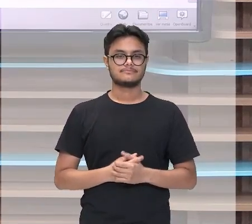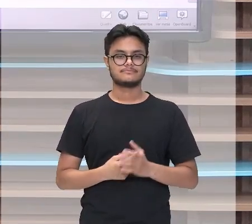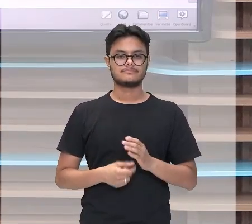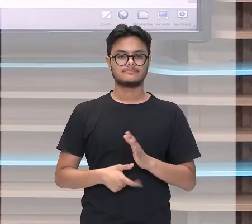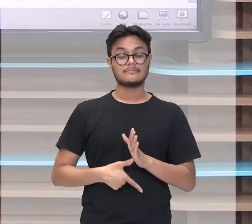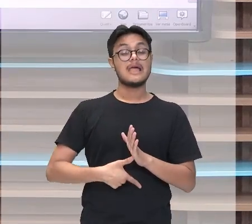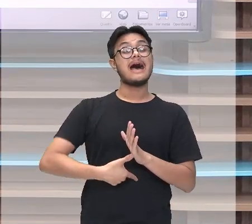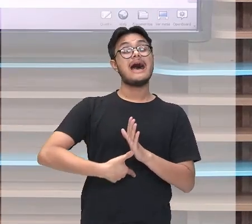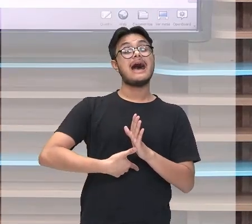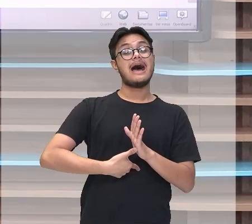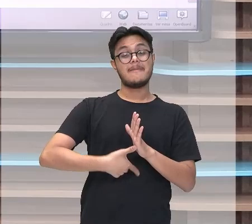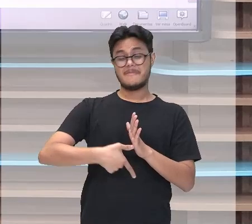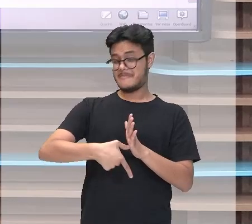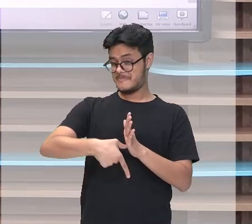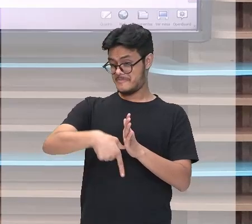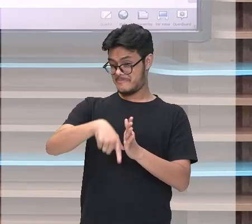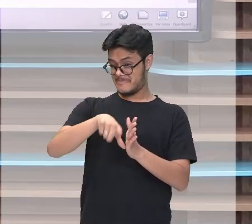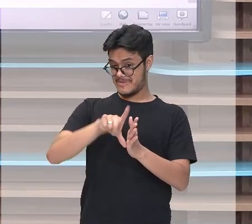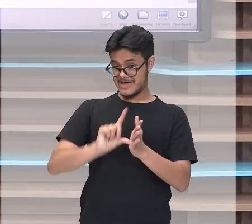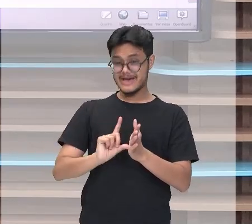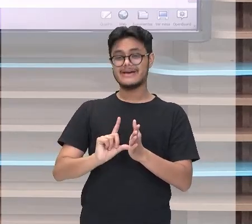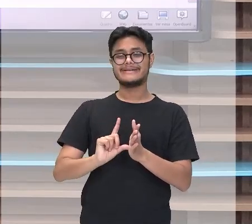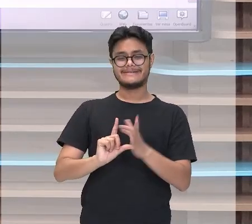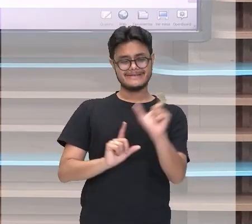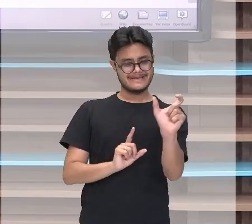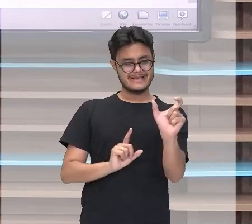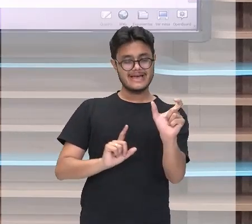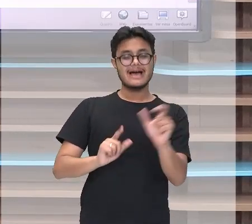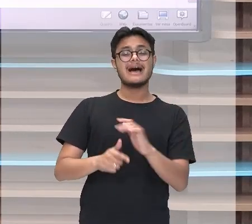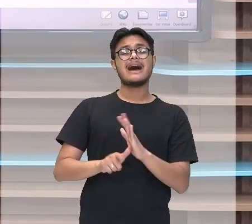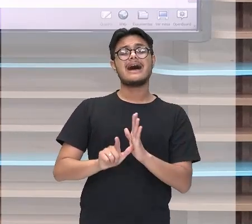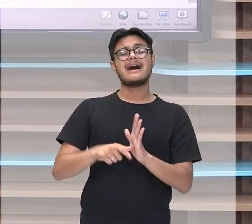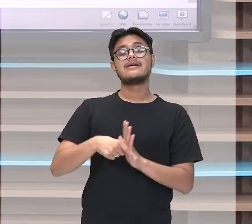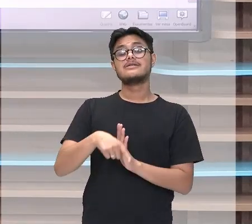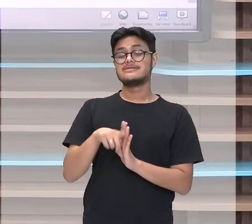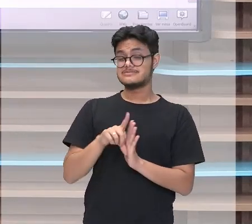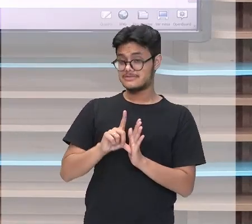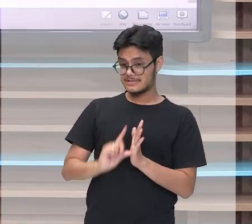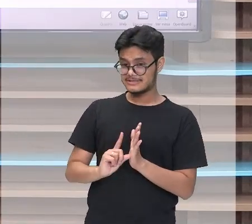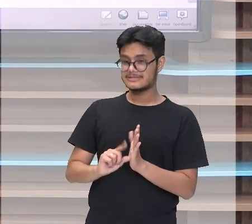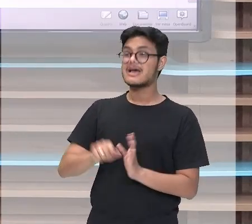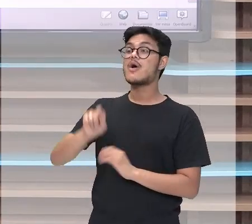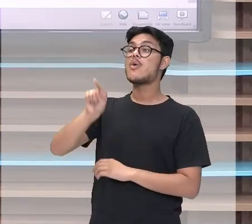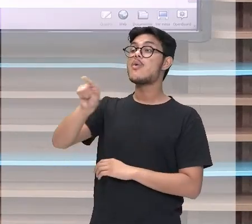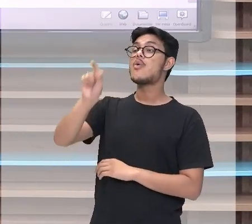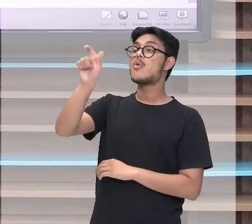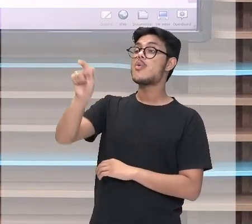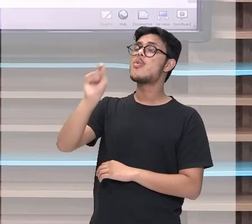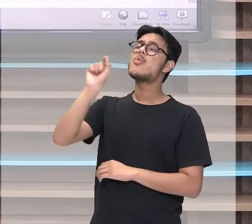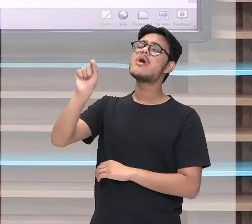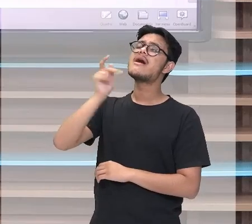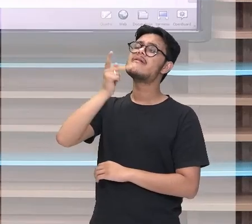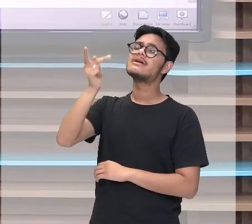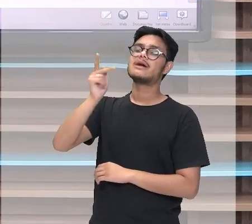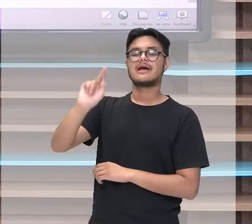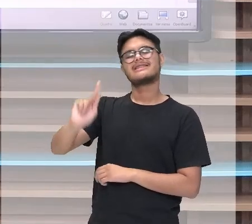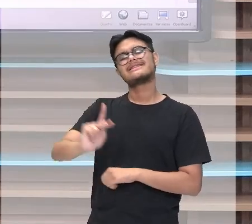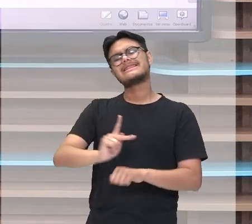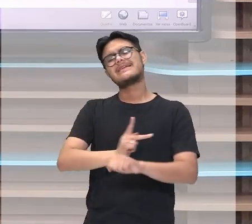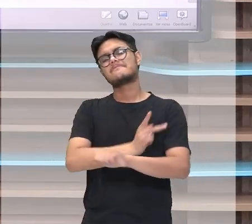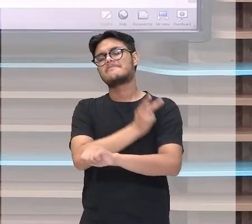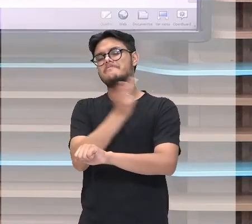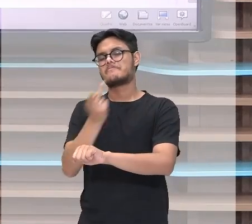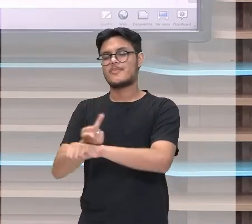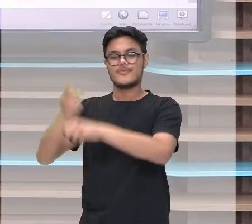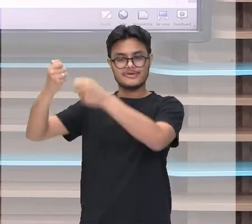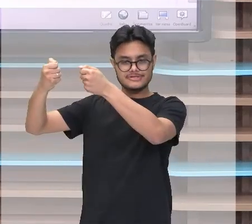Primeiro aparece o termo que vai fazer referência, primeiro aparece o pronome. E aí depois é que aparece o elemento que ele